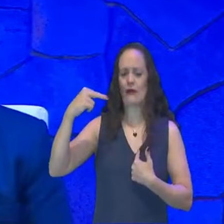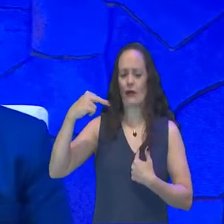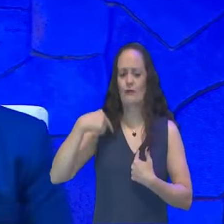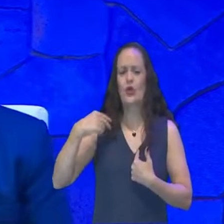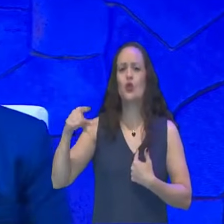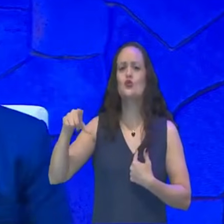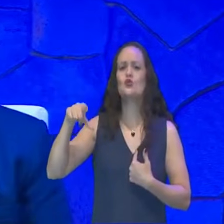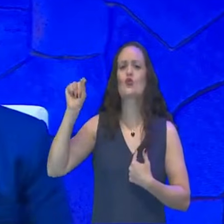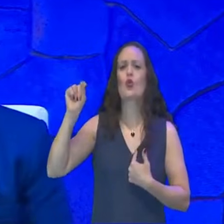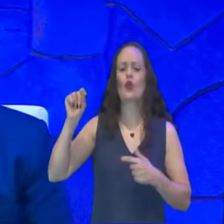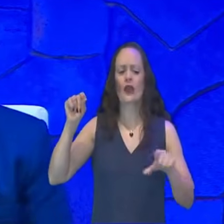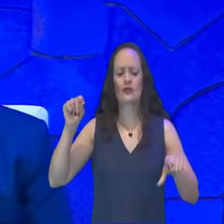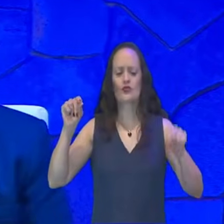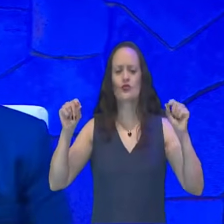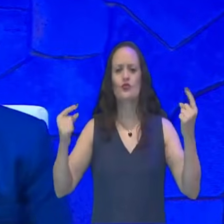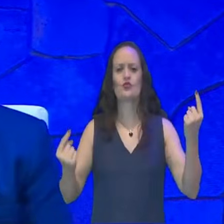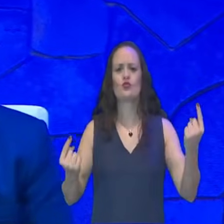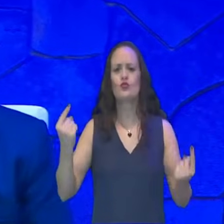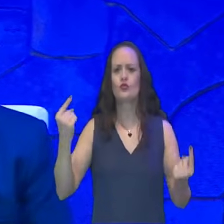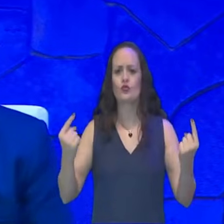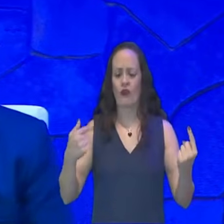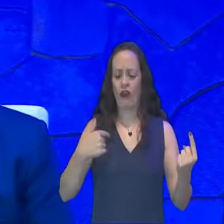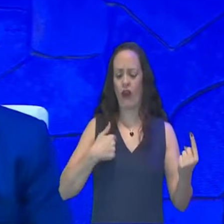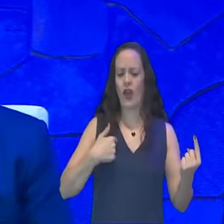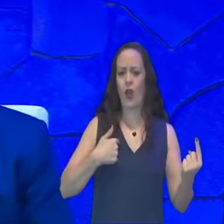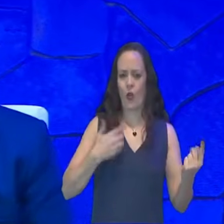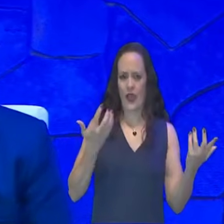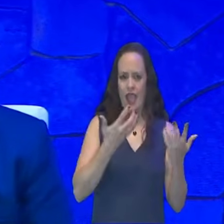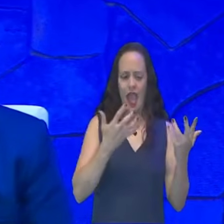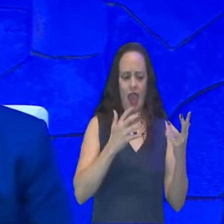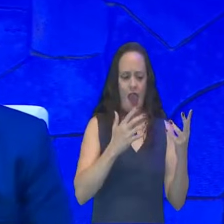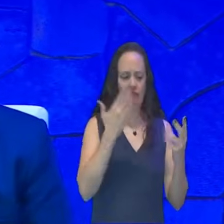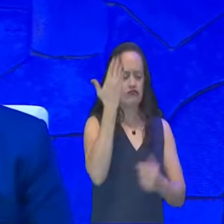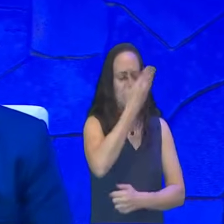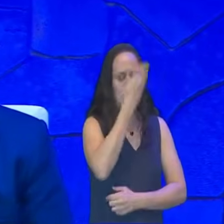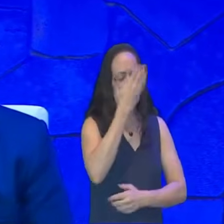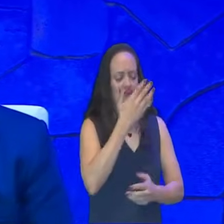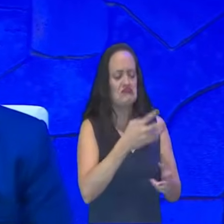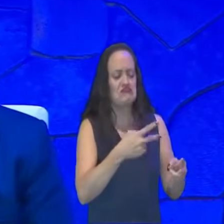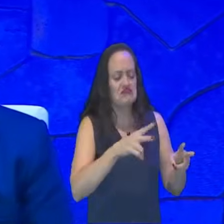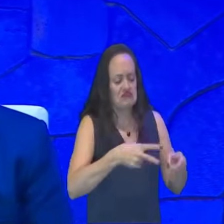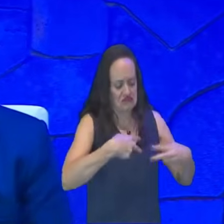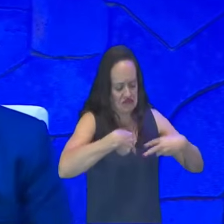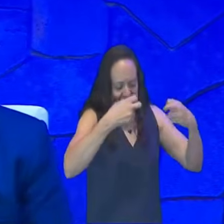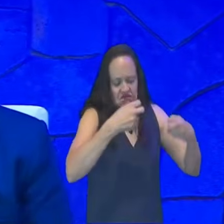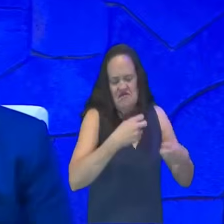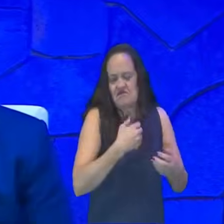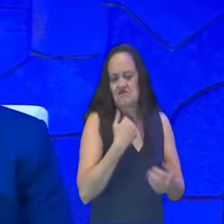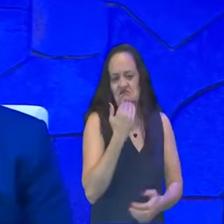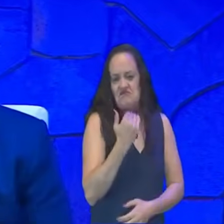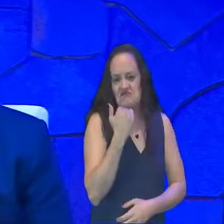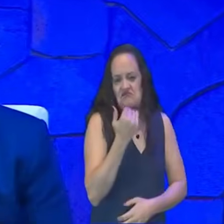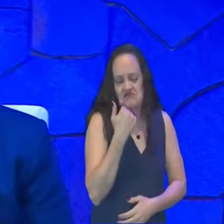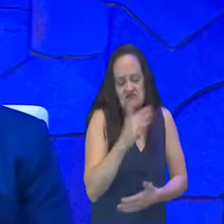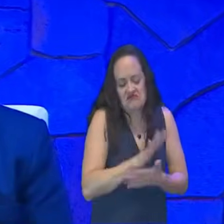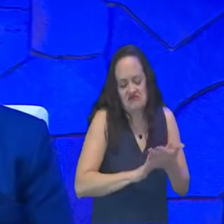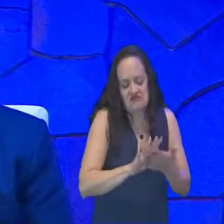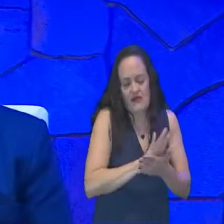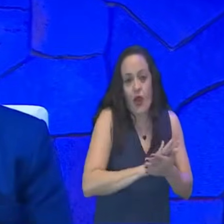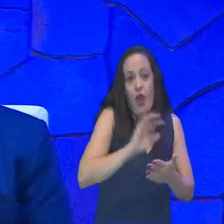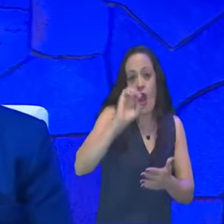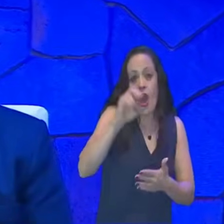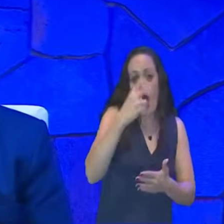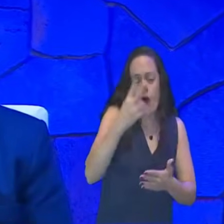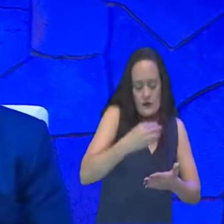continuar na cegueira espiritual ou nos rendermos à verdadeira